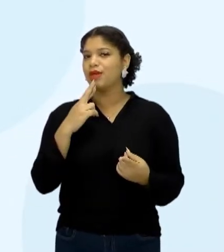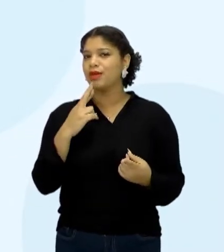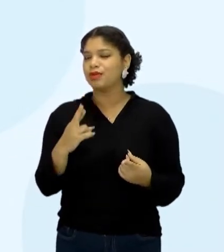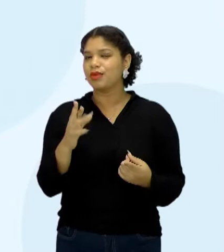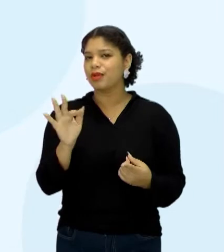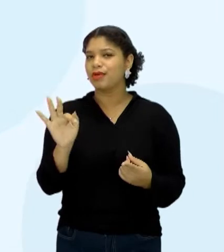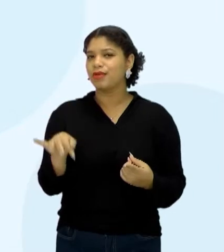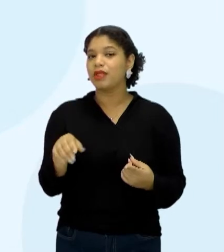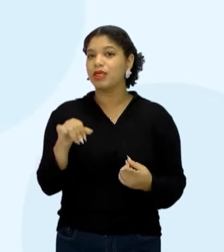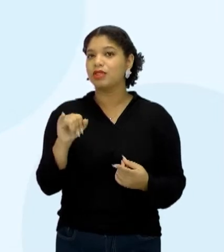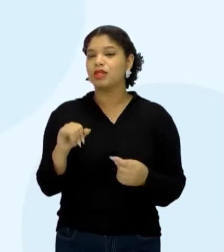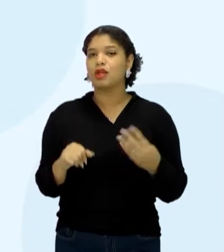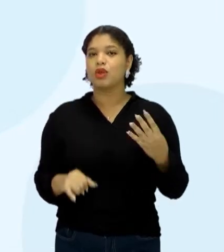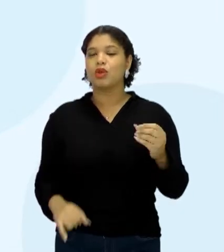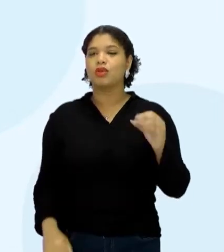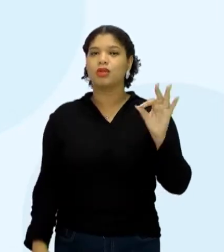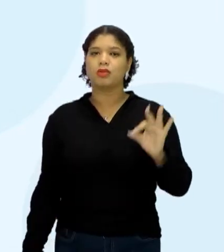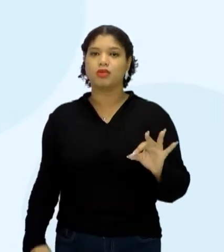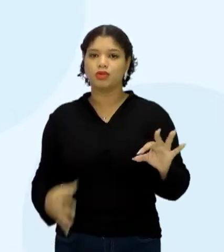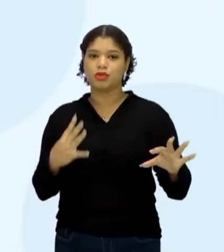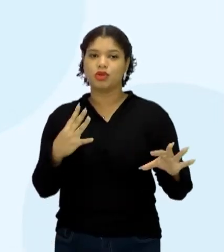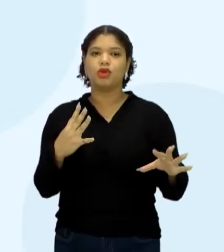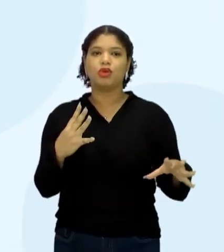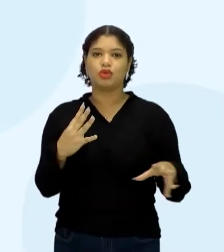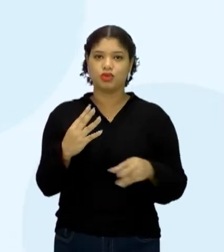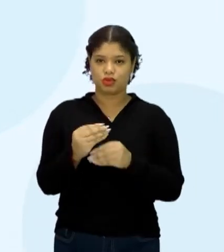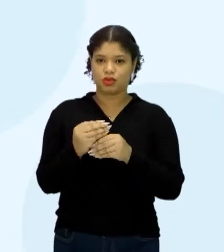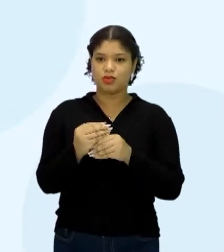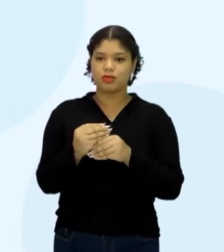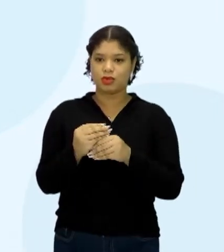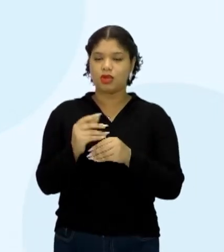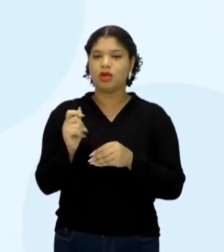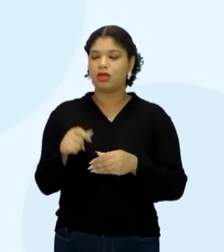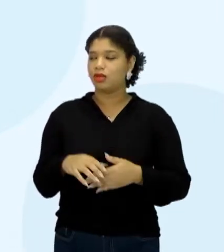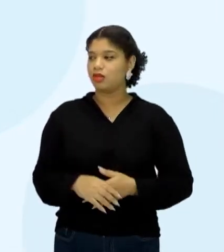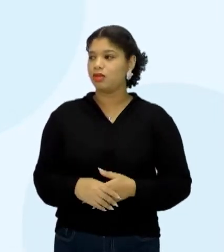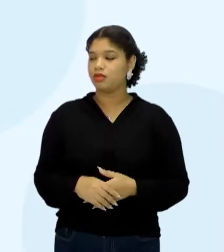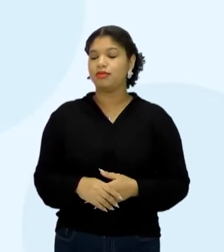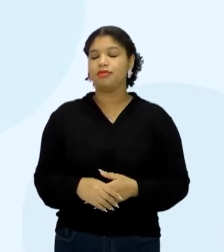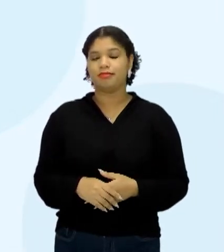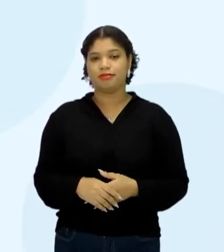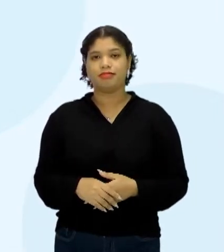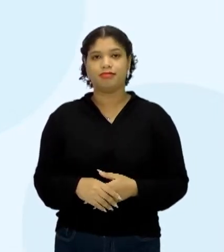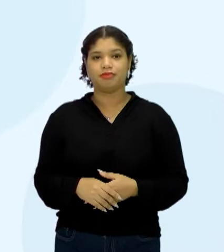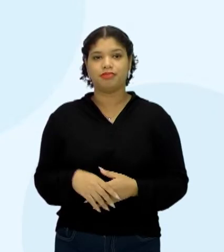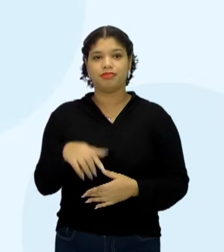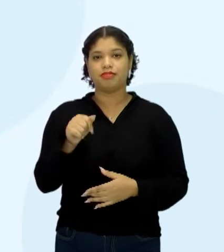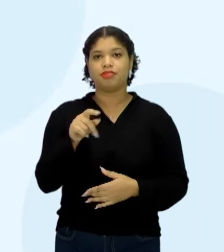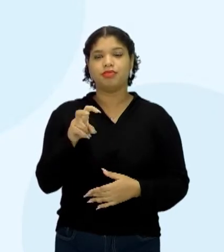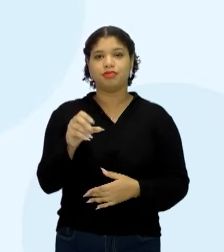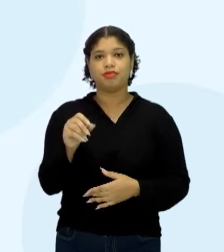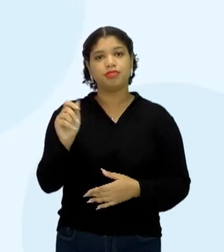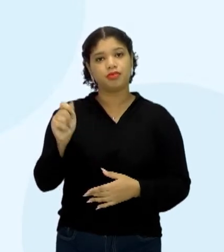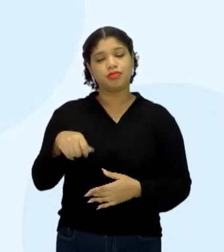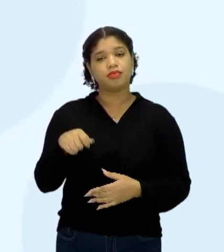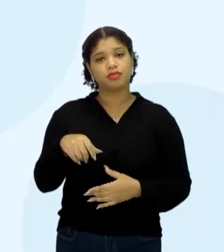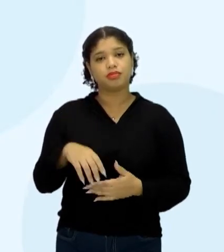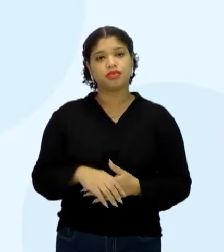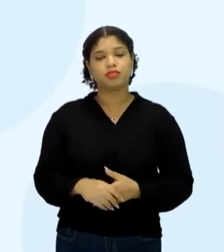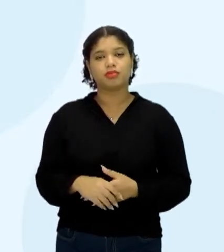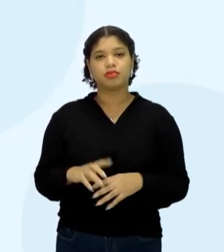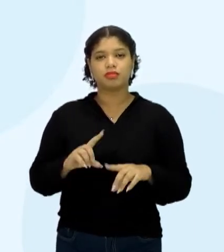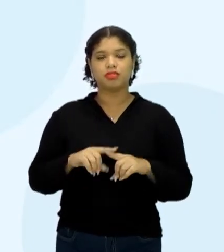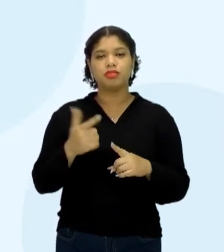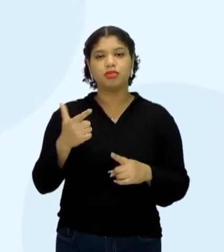aumentar 40%? Então você quer calcular os 40% de 750 e somar com 750. Poderia fazer assim? Poderia. Mas pode